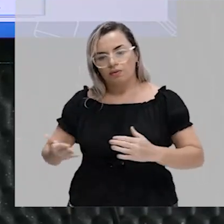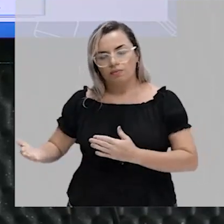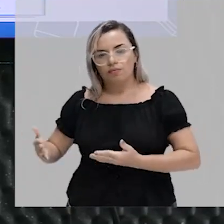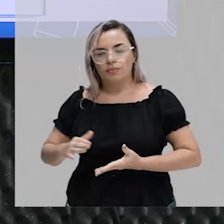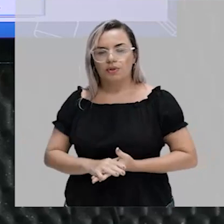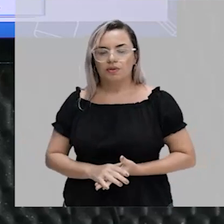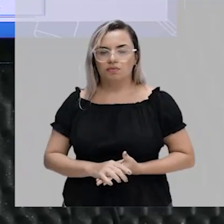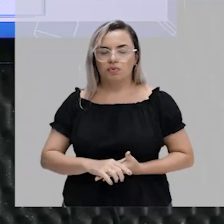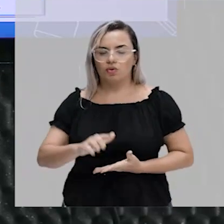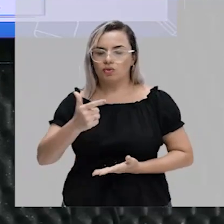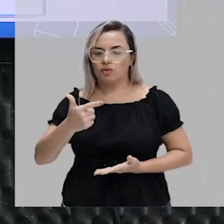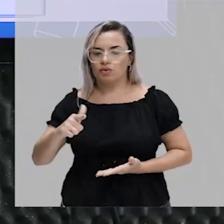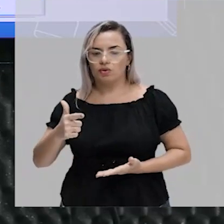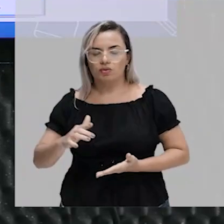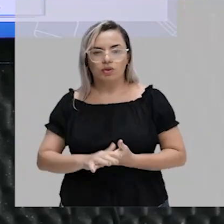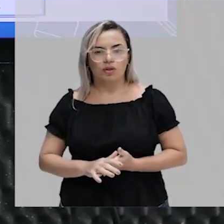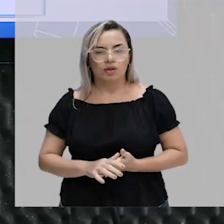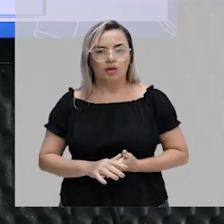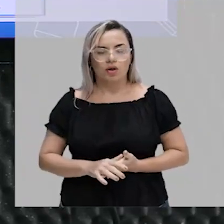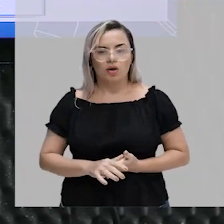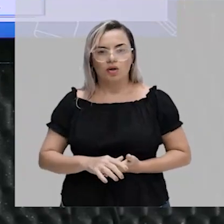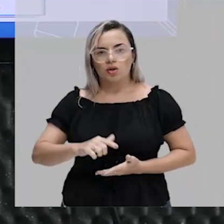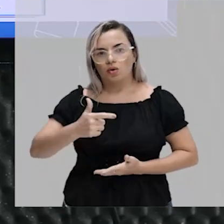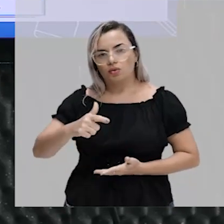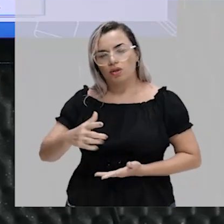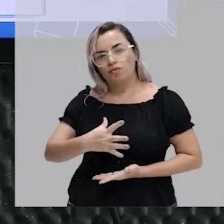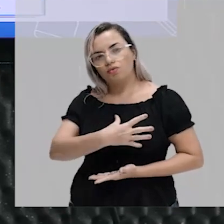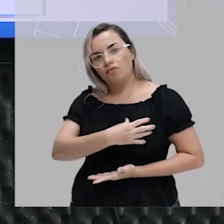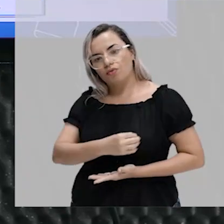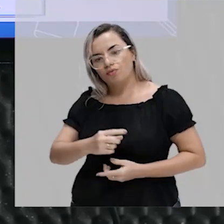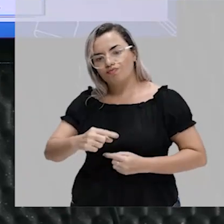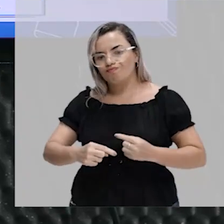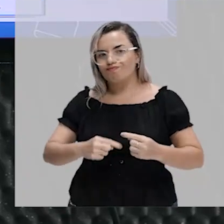a impossibilidade de eles se reproduzirem